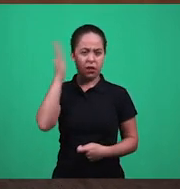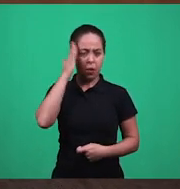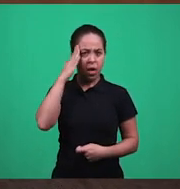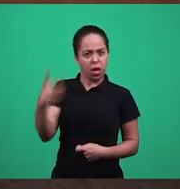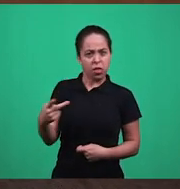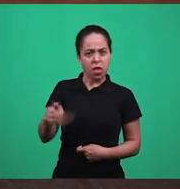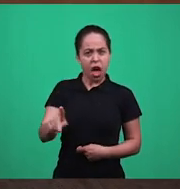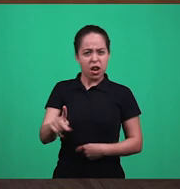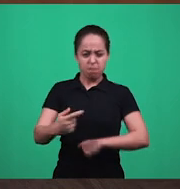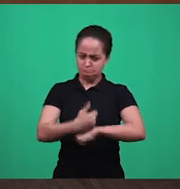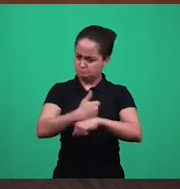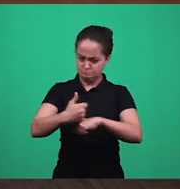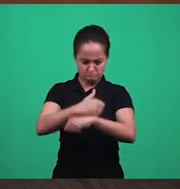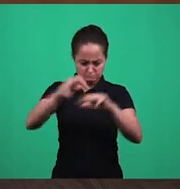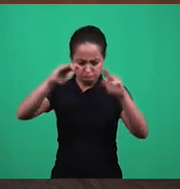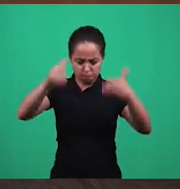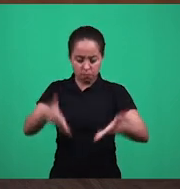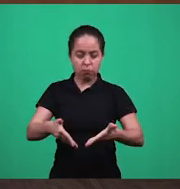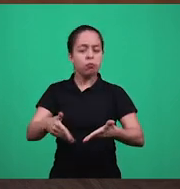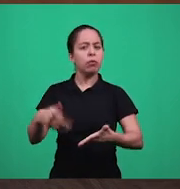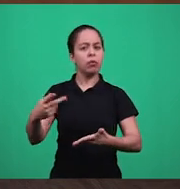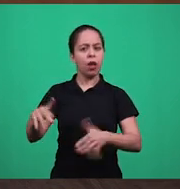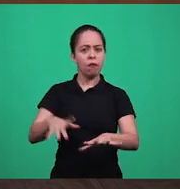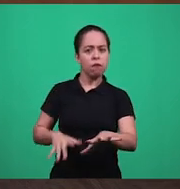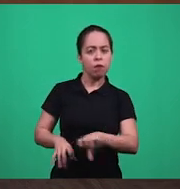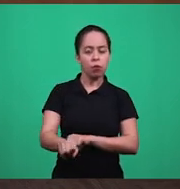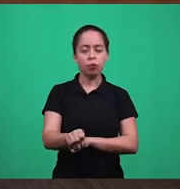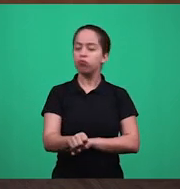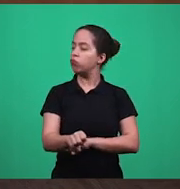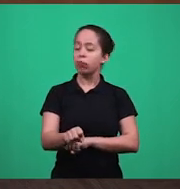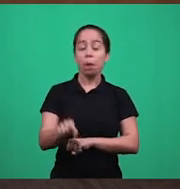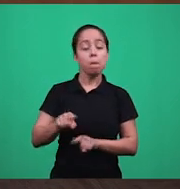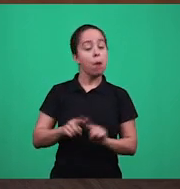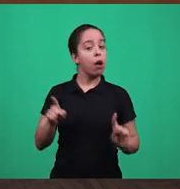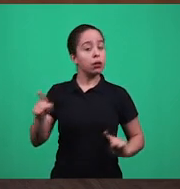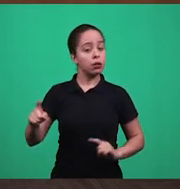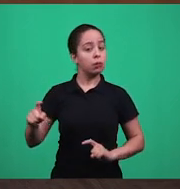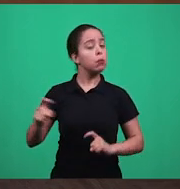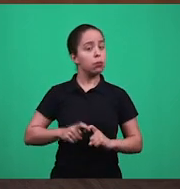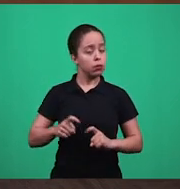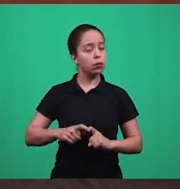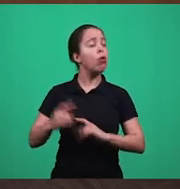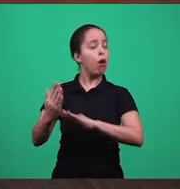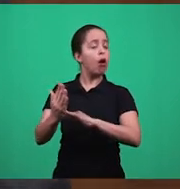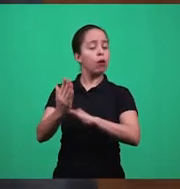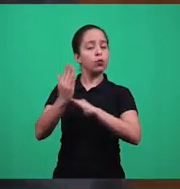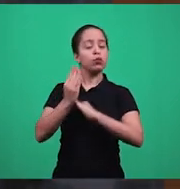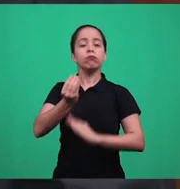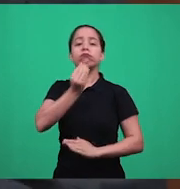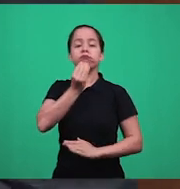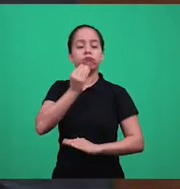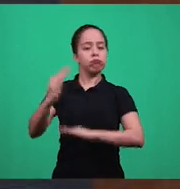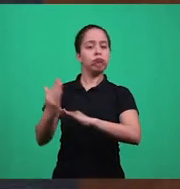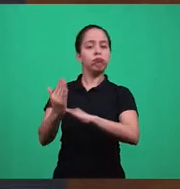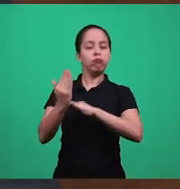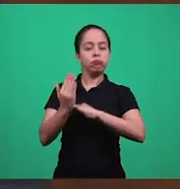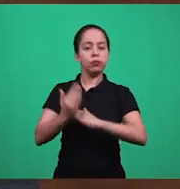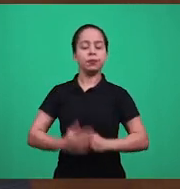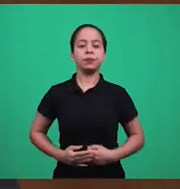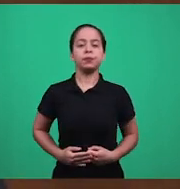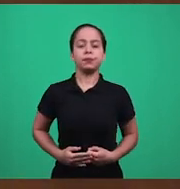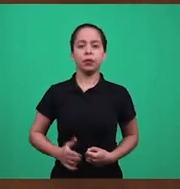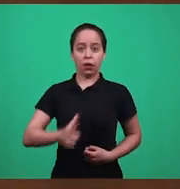ser a especialidade dele, o pastor Amadeu é um médico e irá nos ajudar.